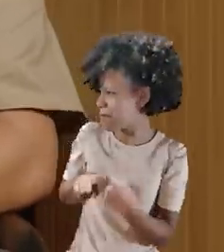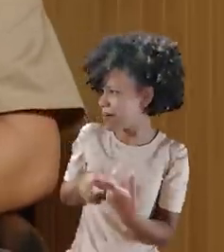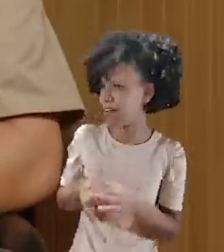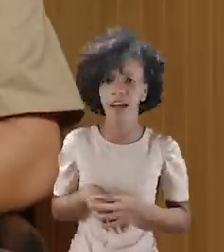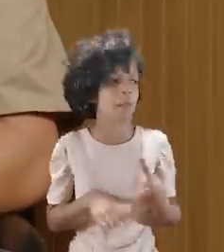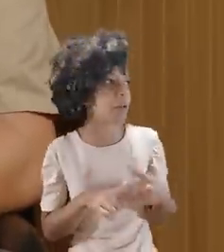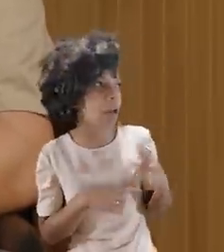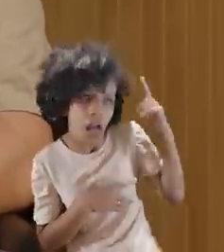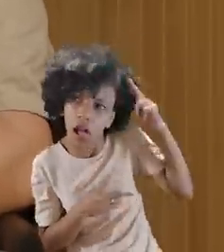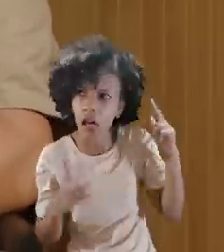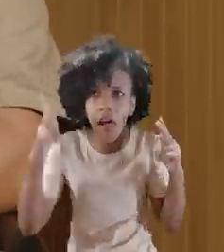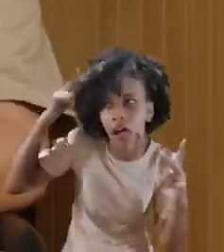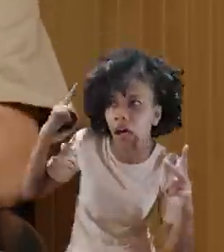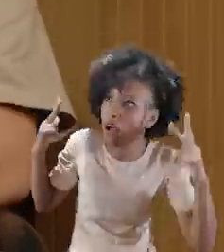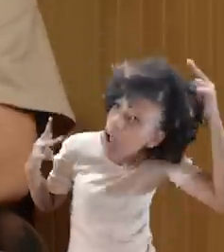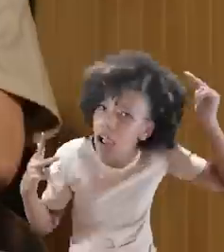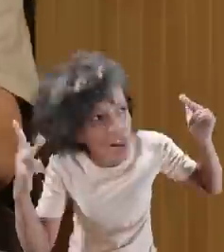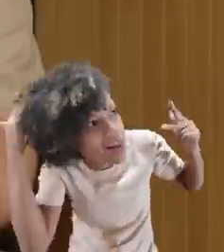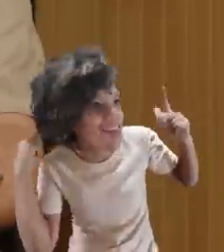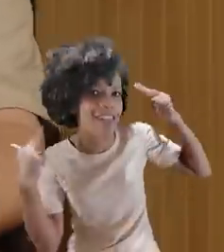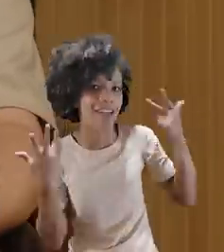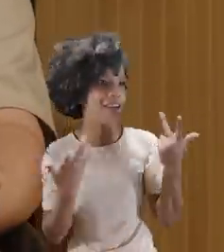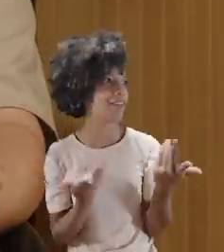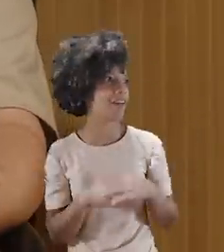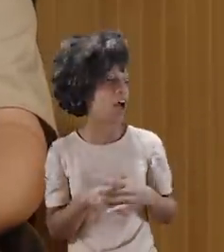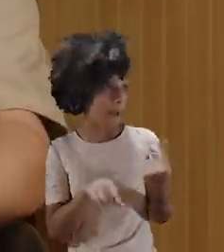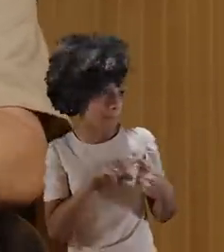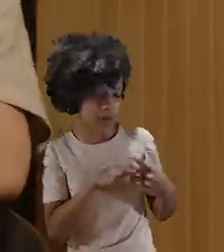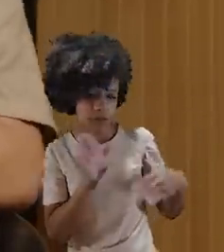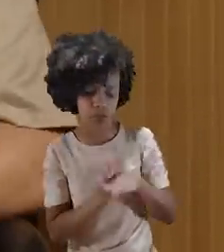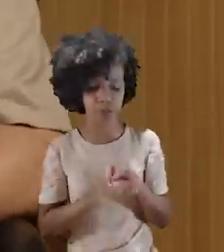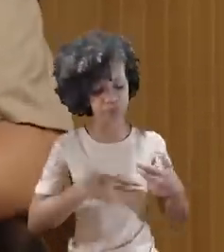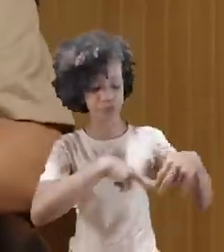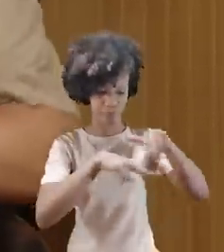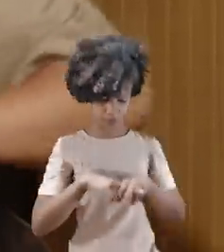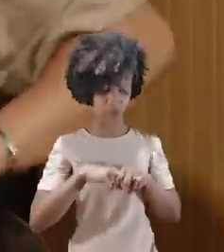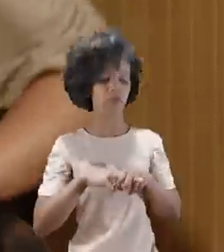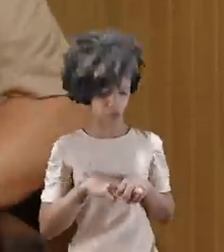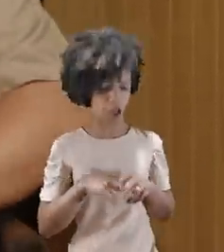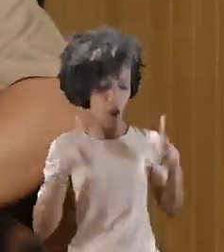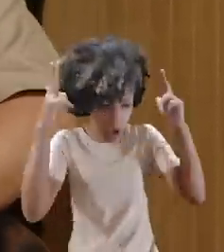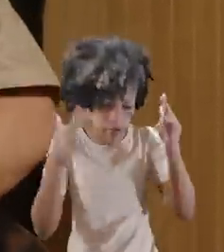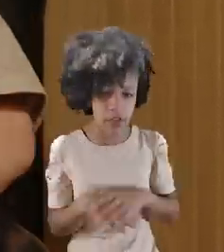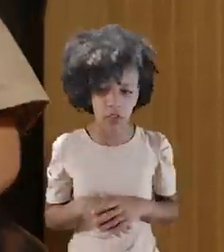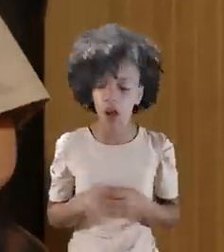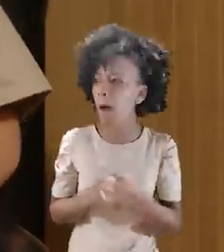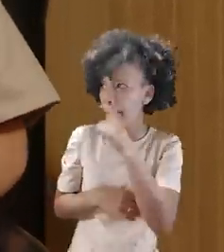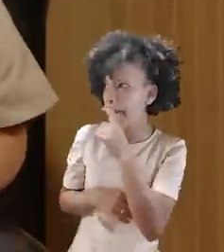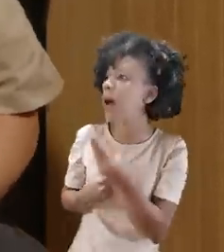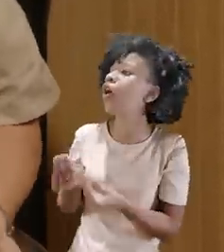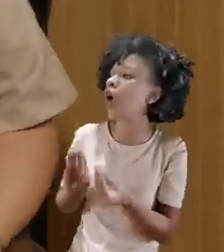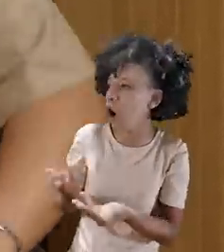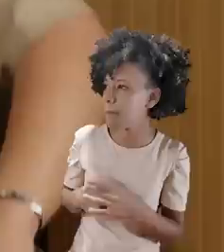que é porque não para tá ligado ah entendi porque assim uma criança chega lá pô Senta aqui vamos cortar os cabelos tal como é que